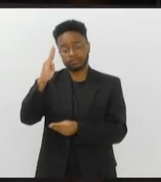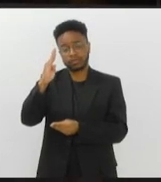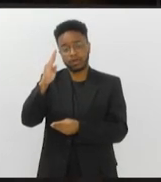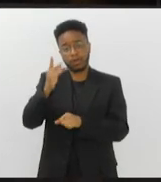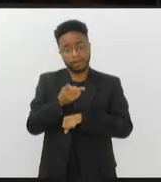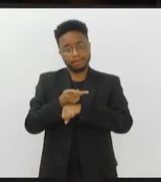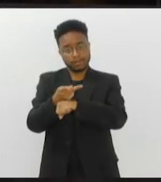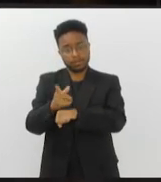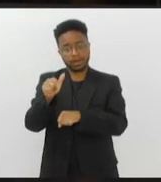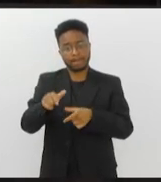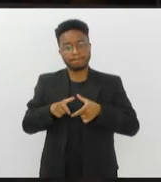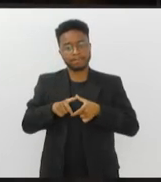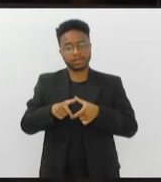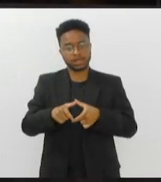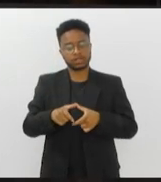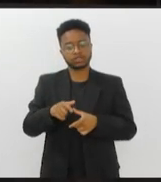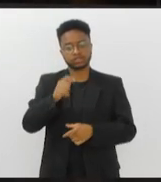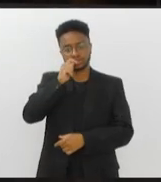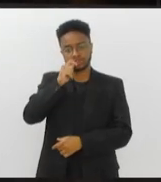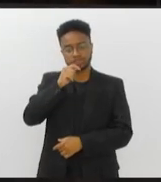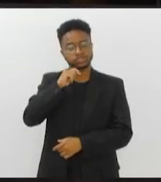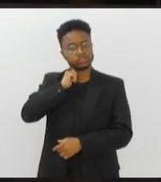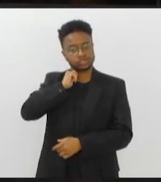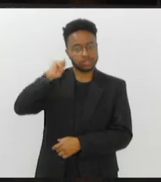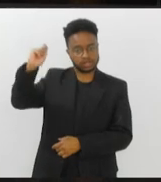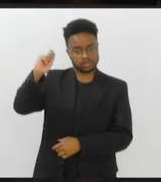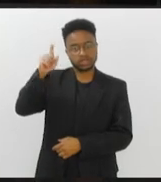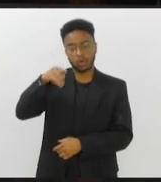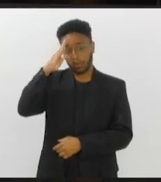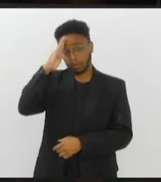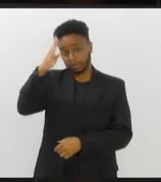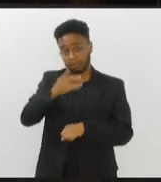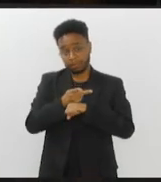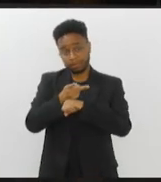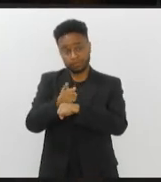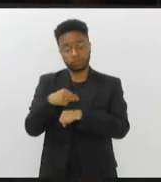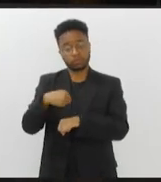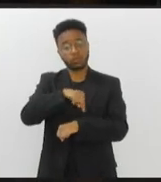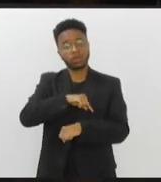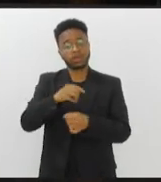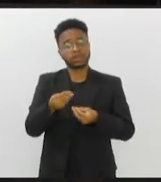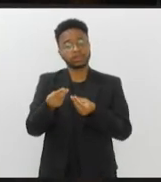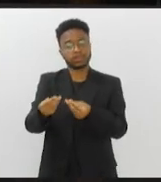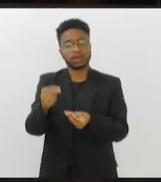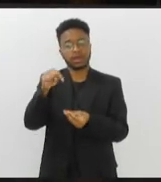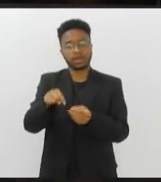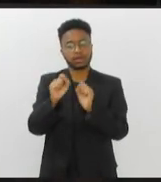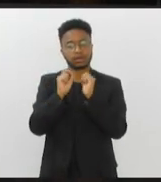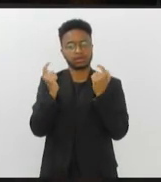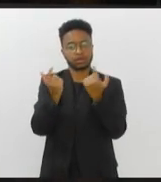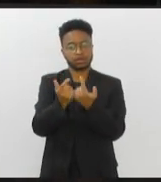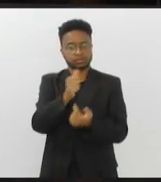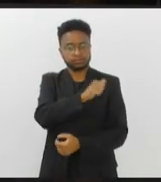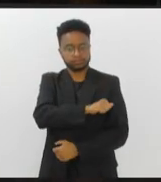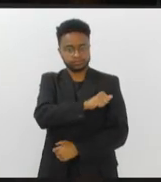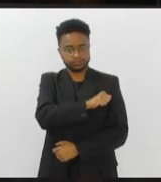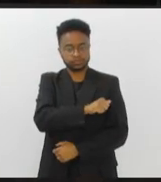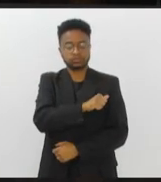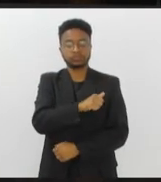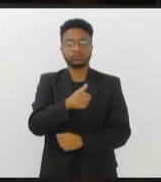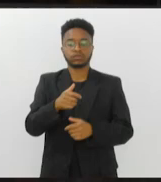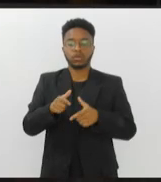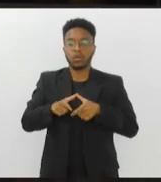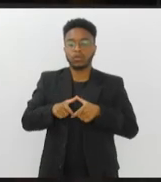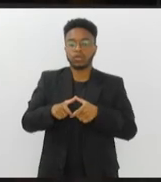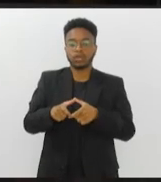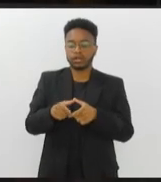Tiradentes, que é a maior condecoração concedida pela Assembleia Legislativa do Estado do Rio de Janeiro. Essa medalha é destinada